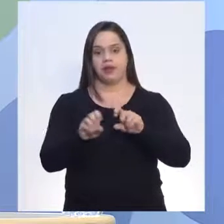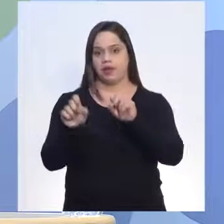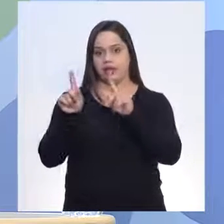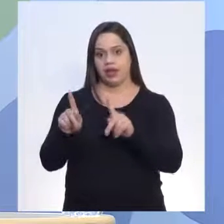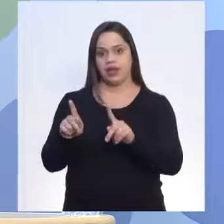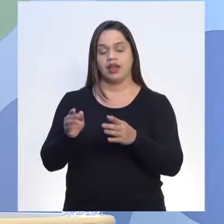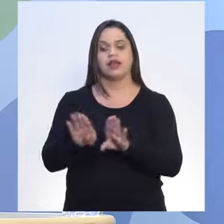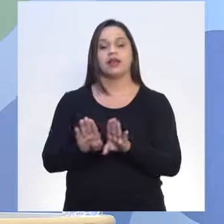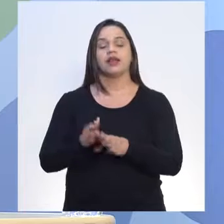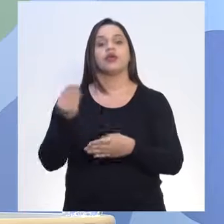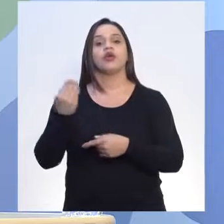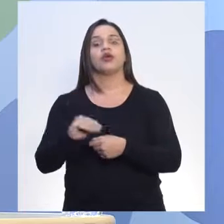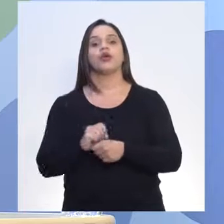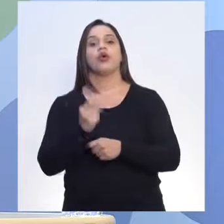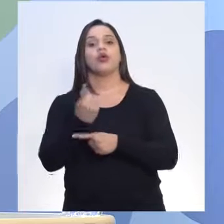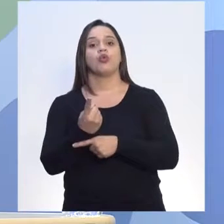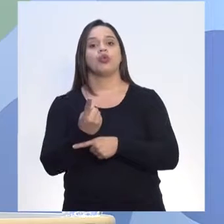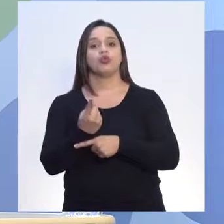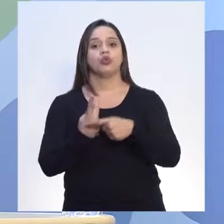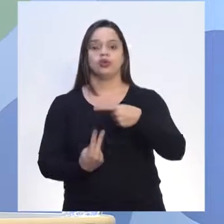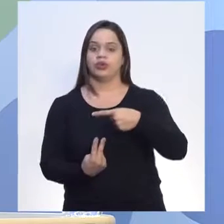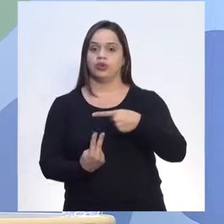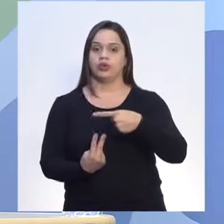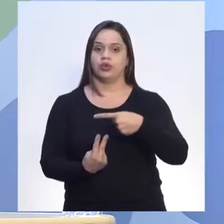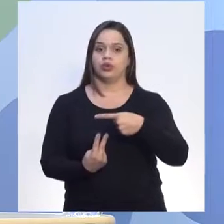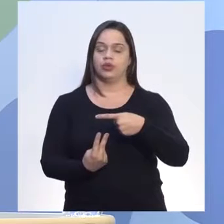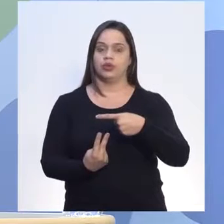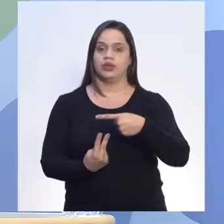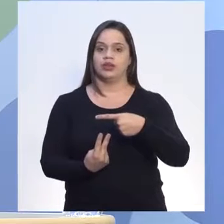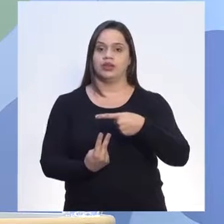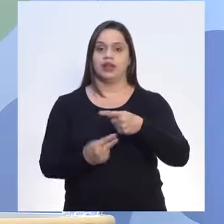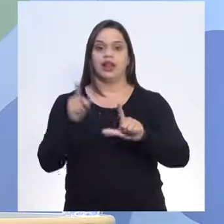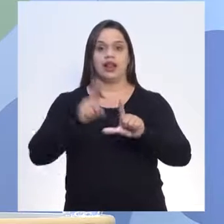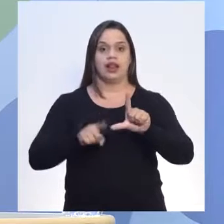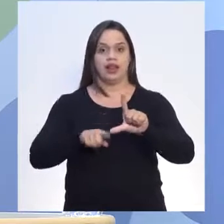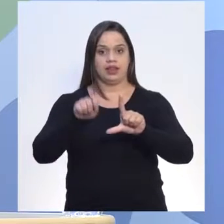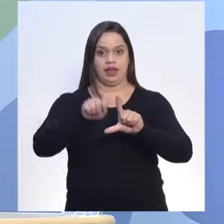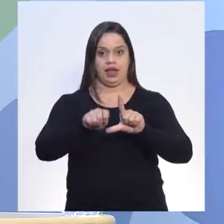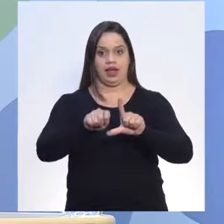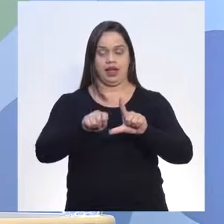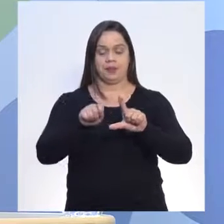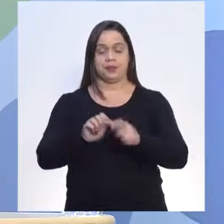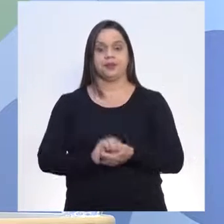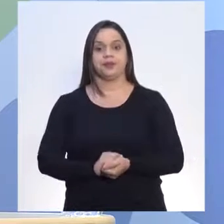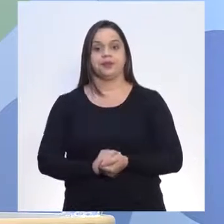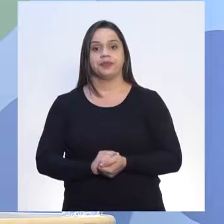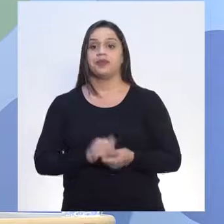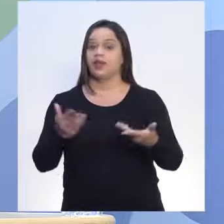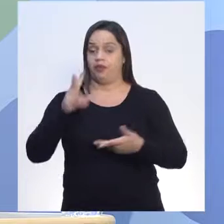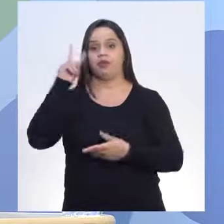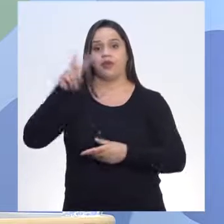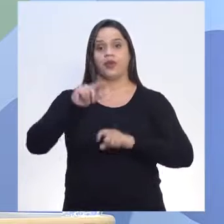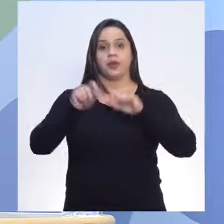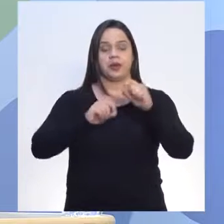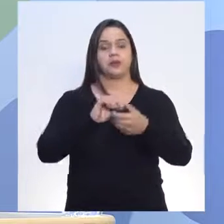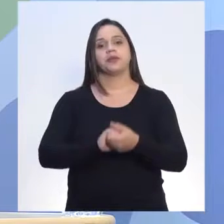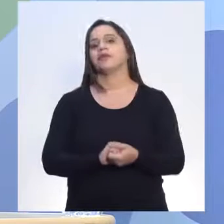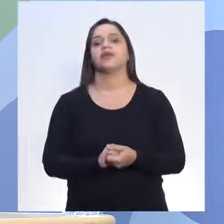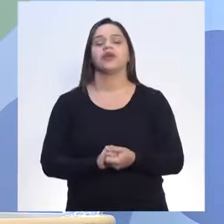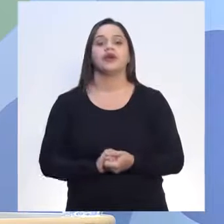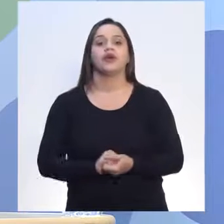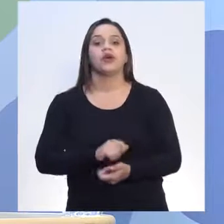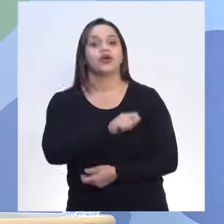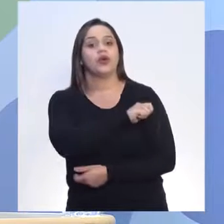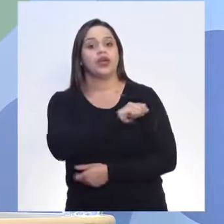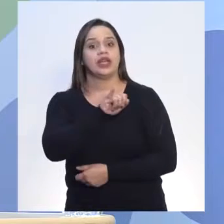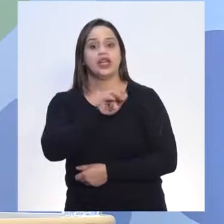E colocou 1 sobre 2, meio, na letra A. Tudo bem? Vamos lá. Aí o Igor